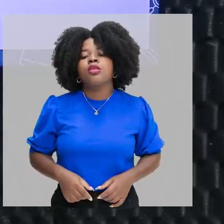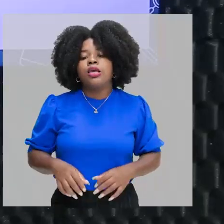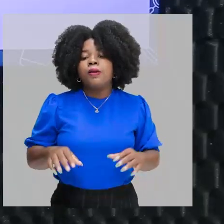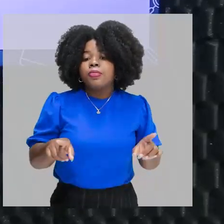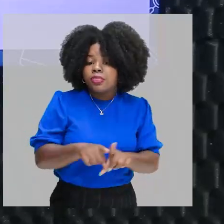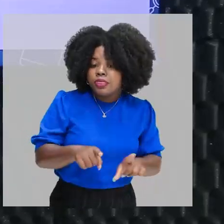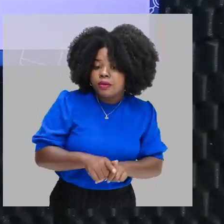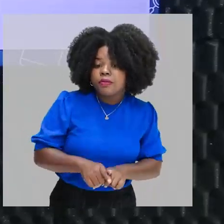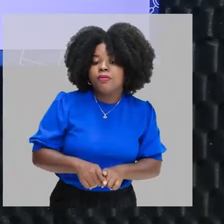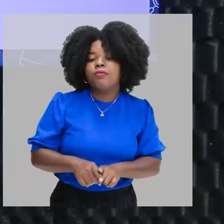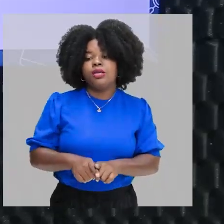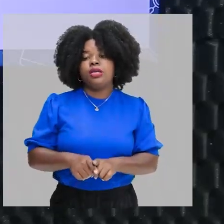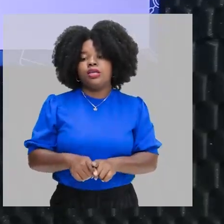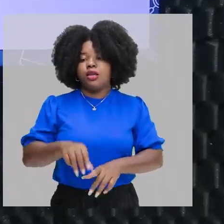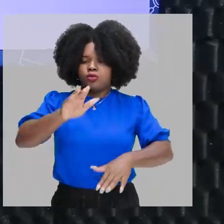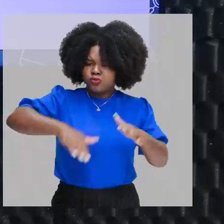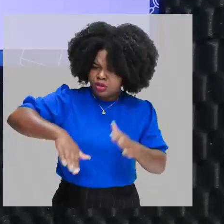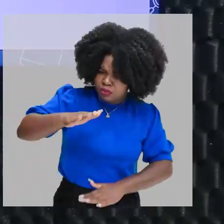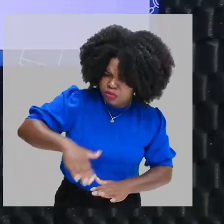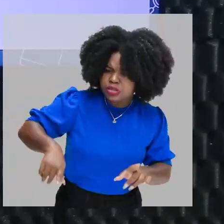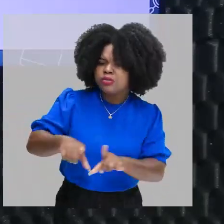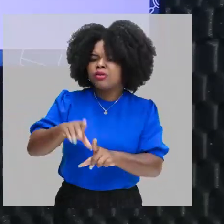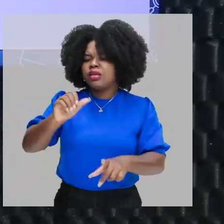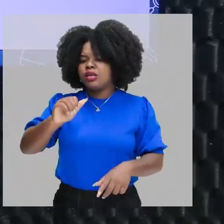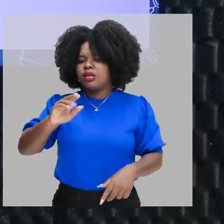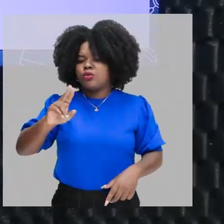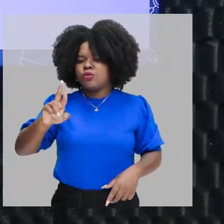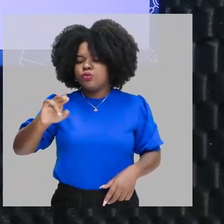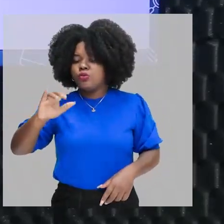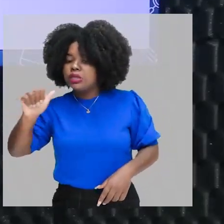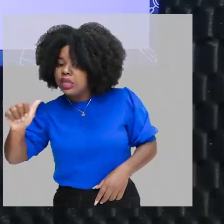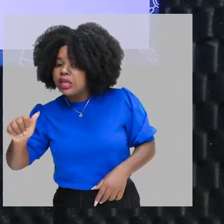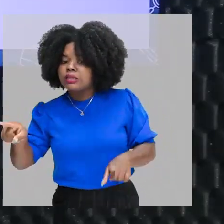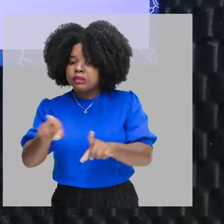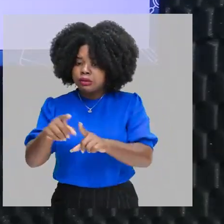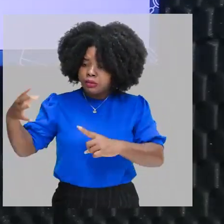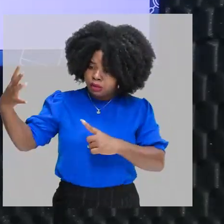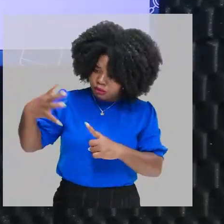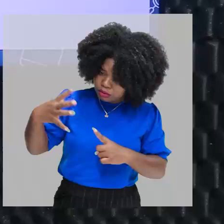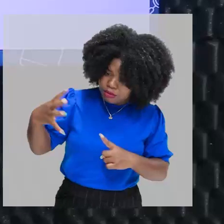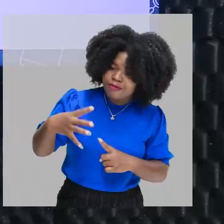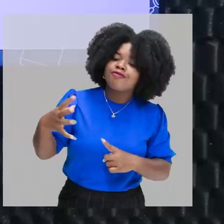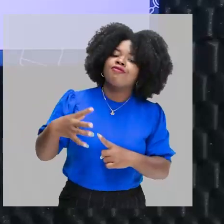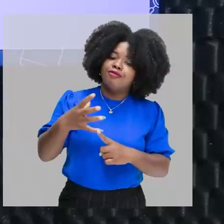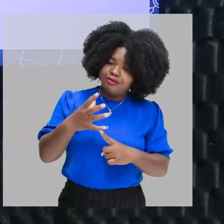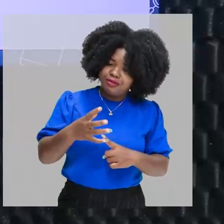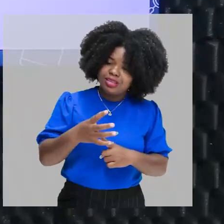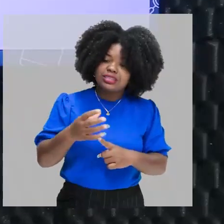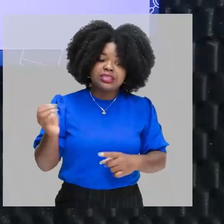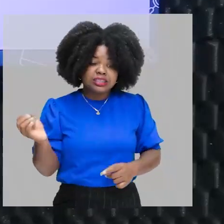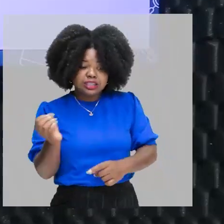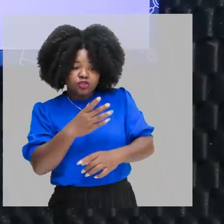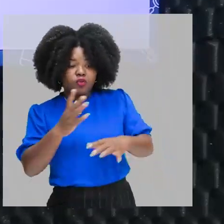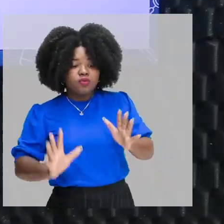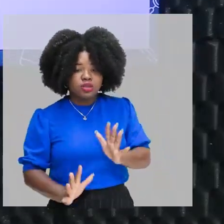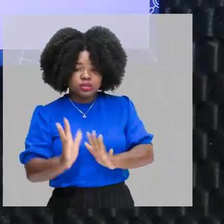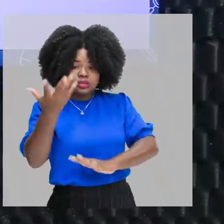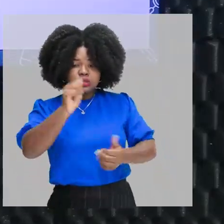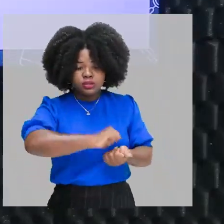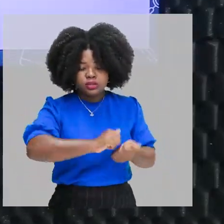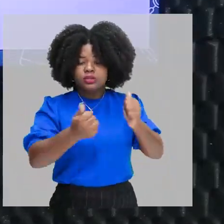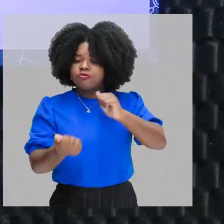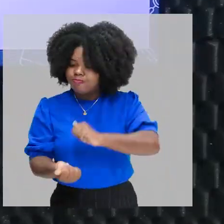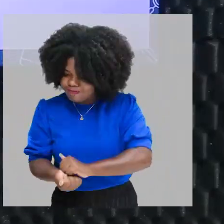crioula, o cacuriá, fazem também influência, ou também influenciam, nessa criação e nessa adaptação dessa